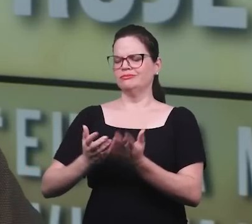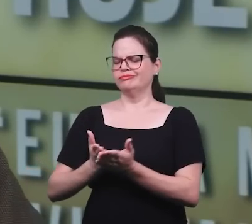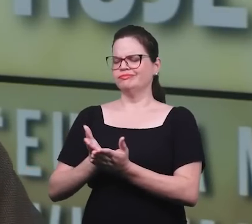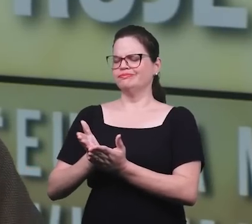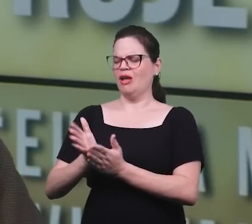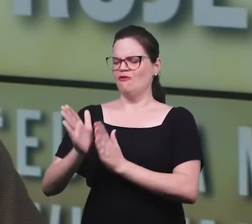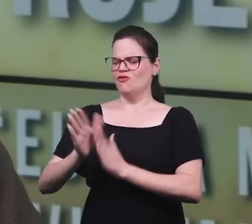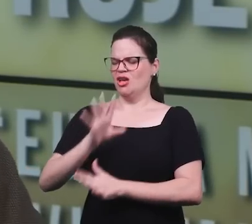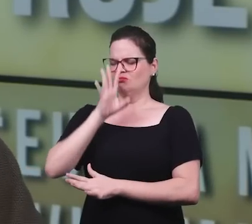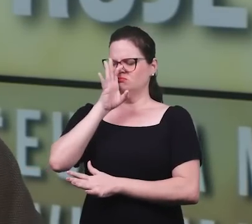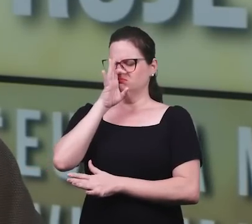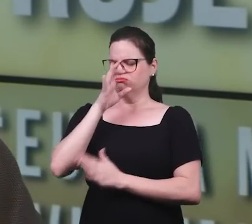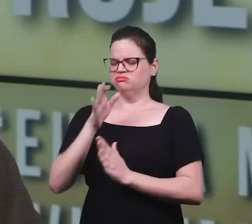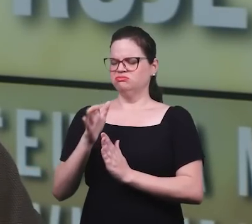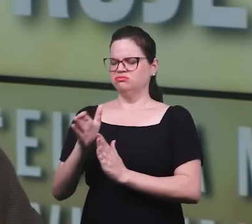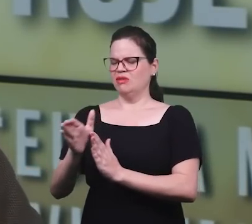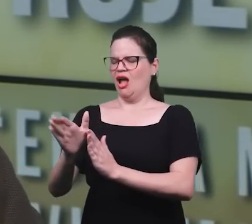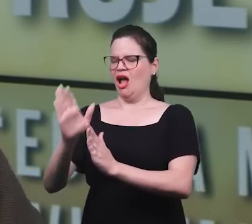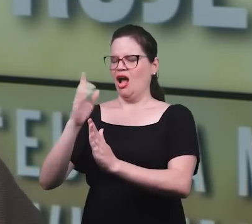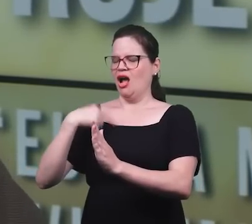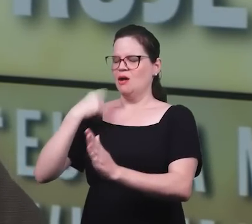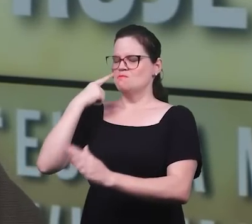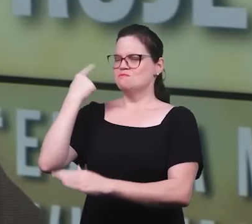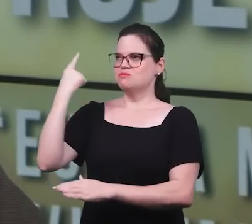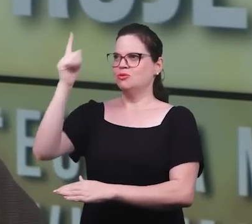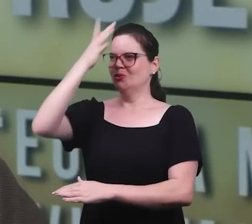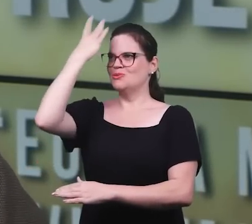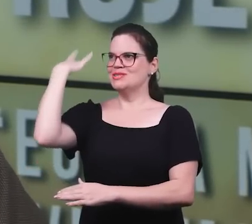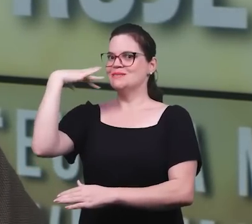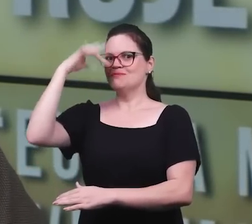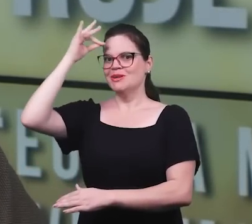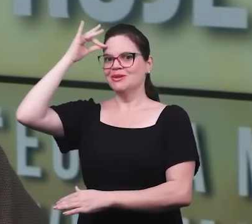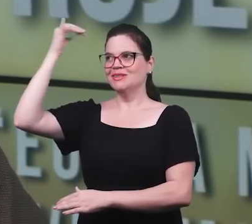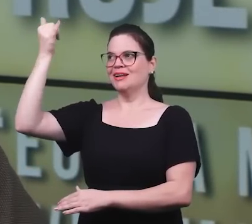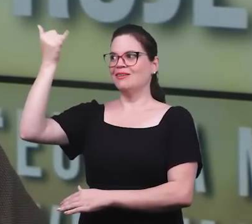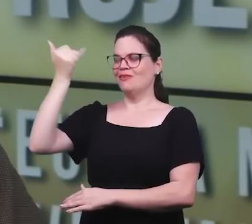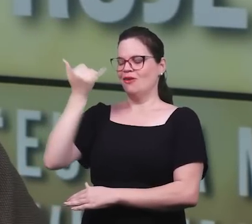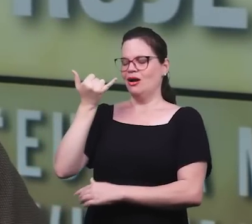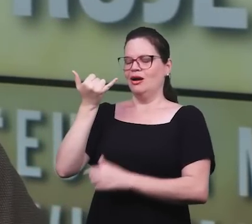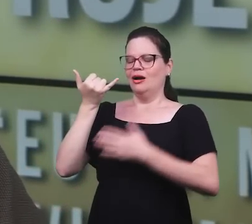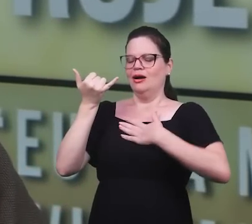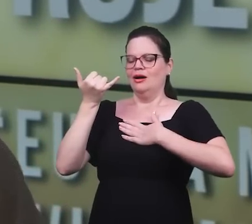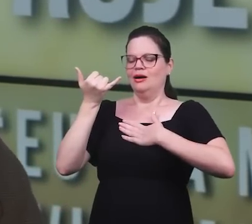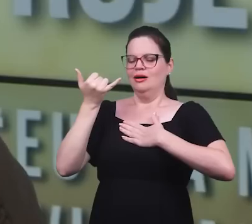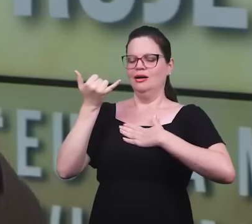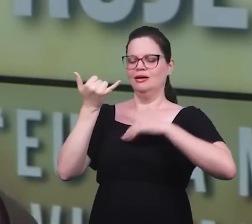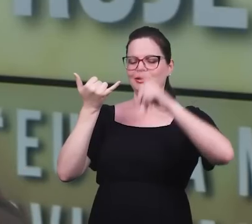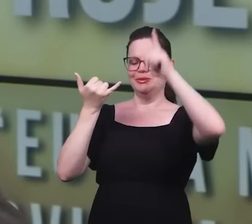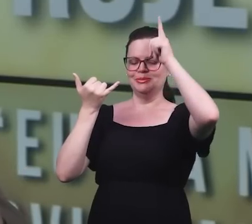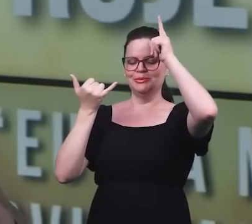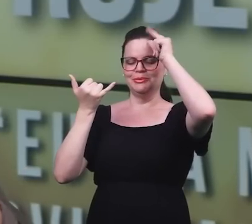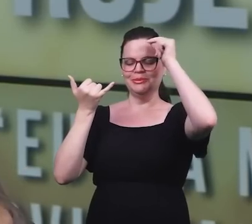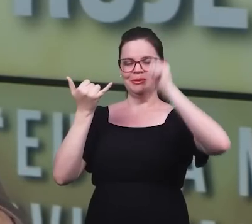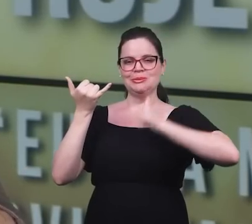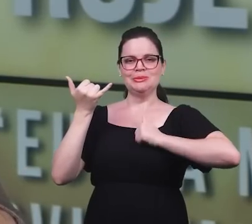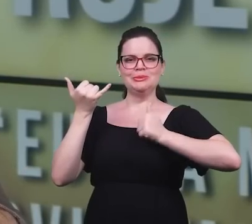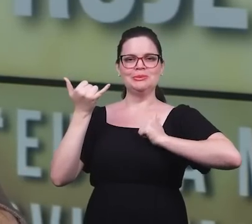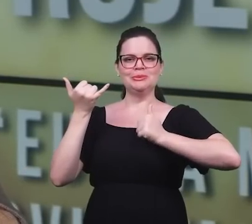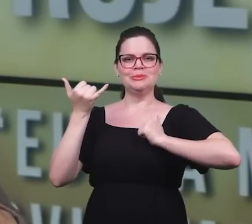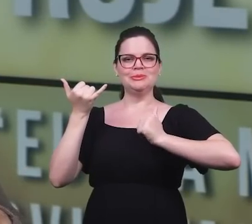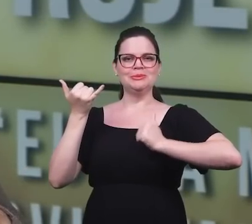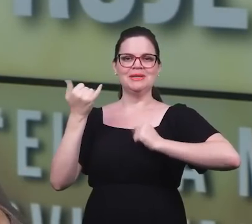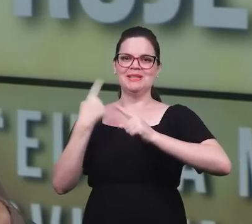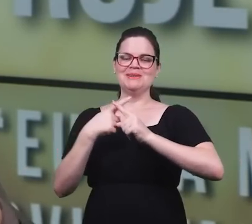lá. Aí o Senhor fala com você, glória a Deus, eu estava sem esperança. Mas o Senhor é a esperança da